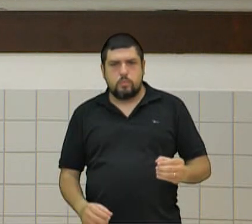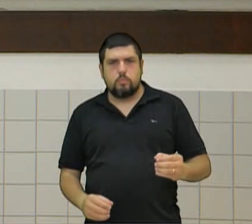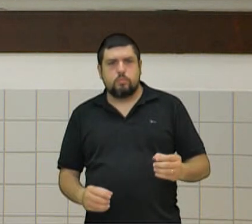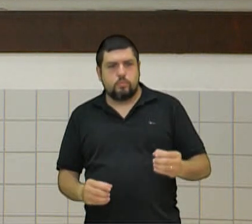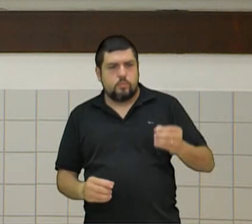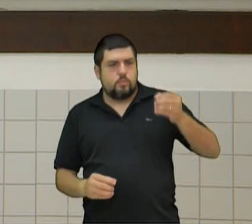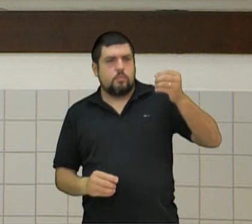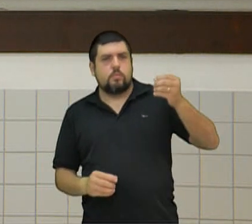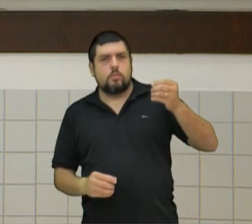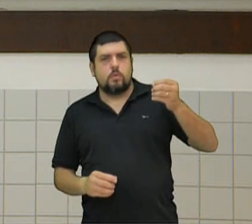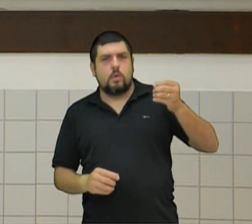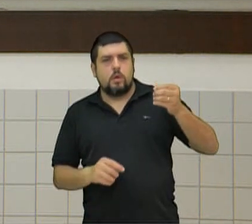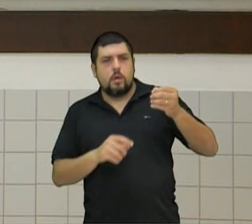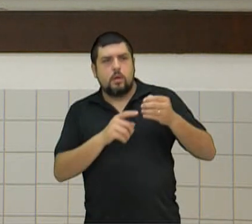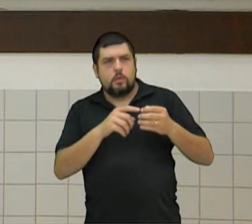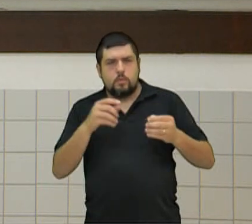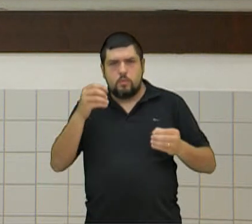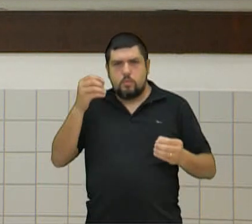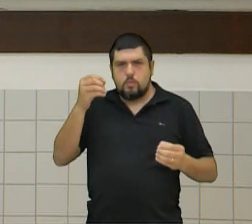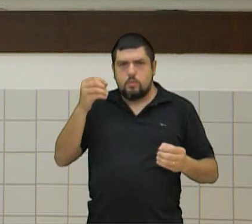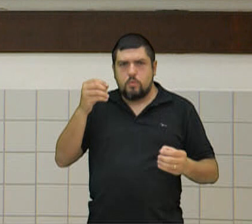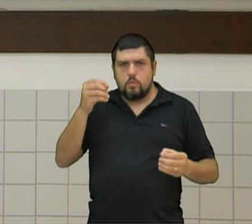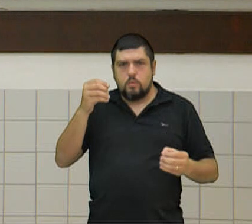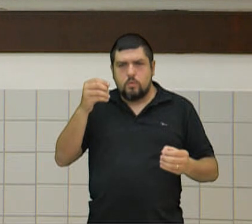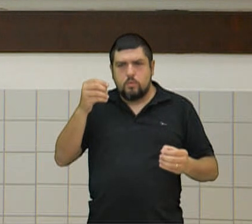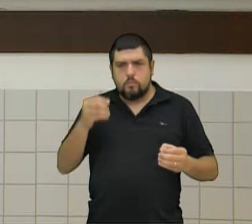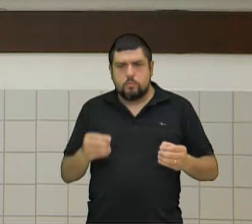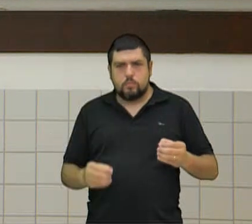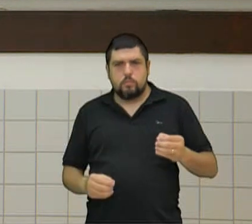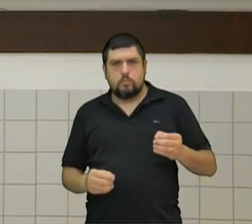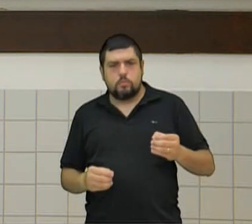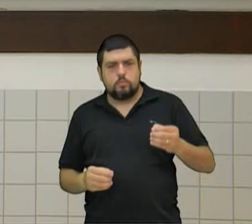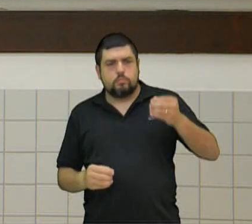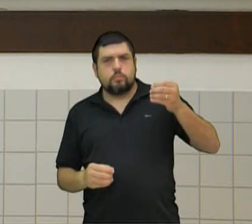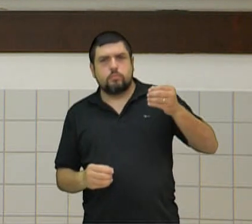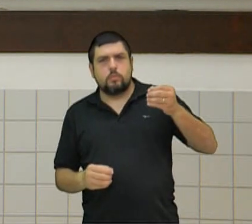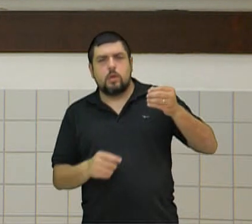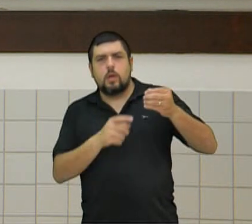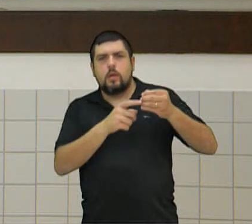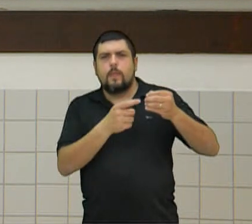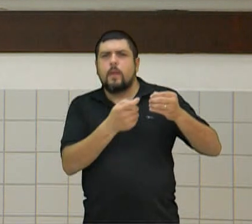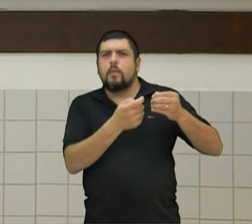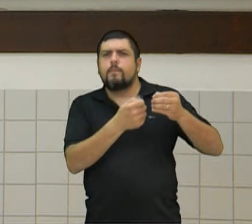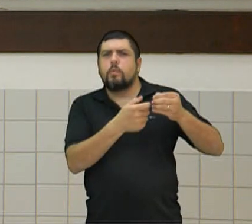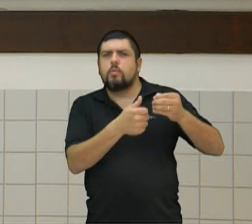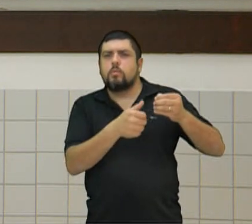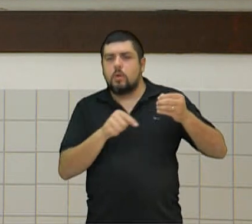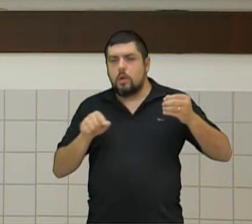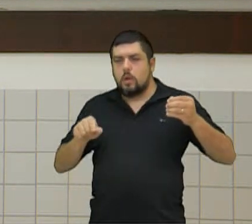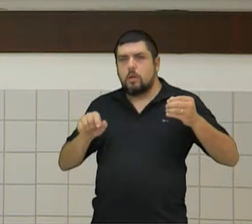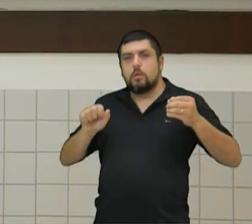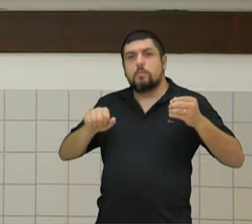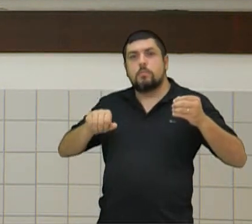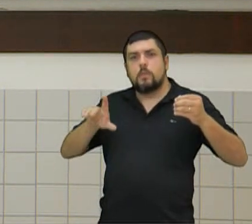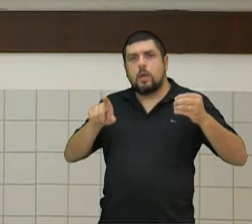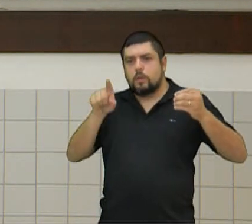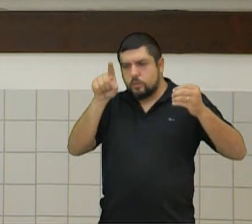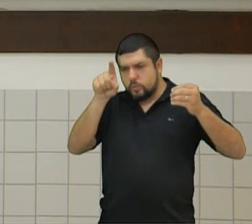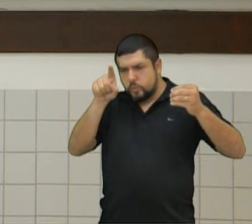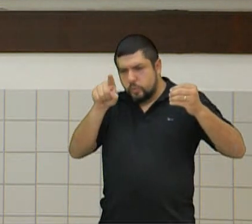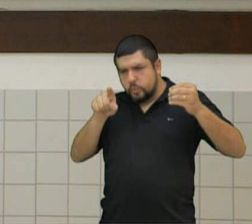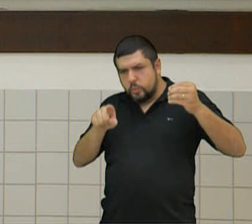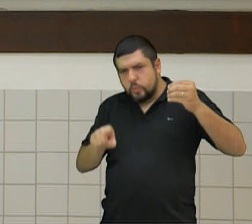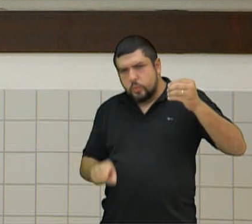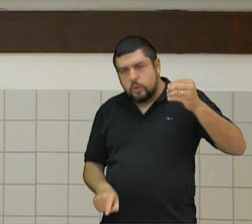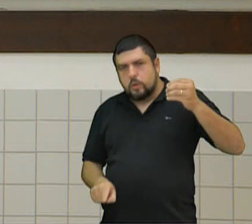que a carga levanta. Bem pouquinho, né? Então, isso aqui tem uma razão que a gente vai ver um pouquinho para